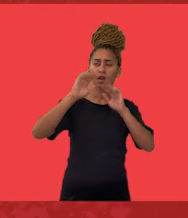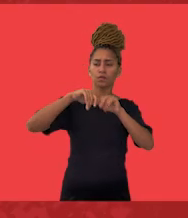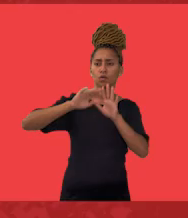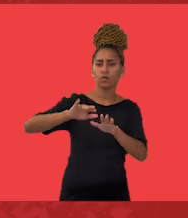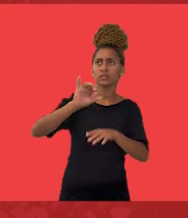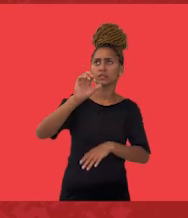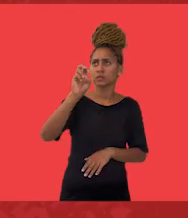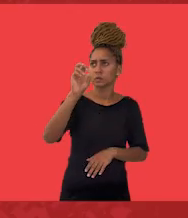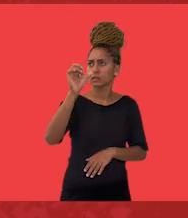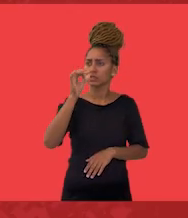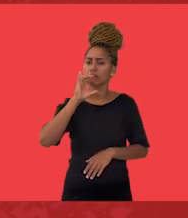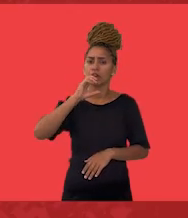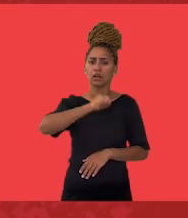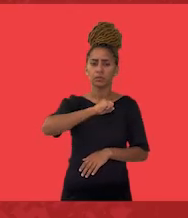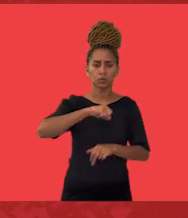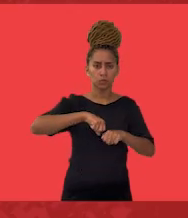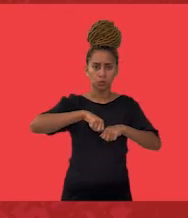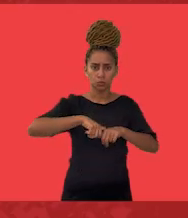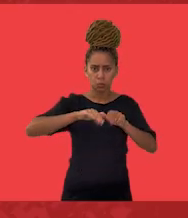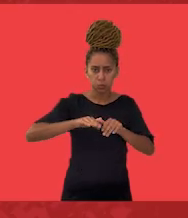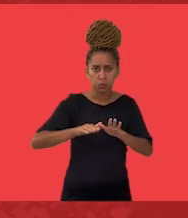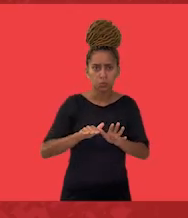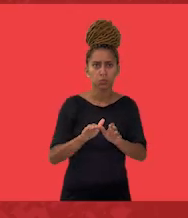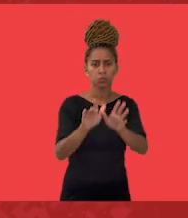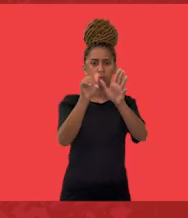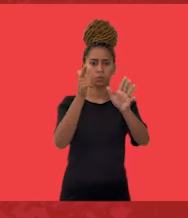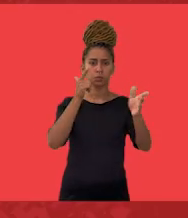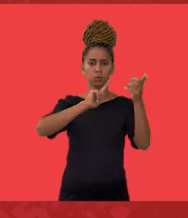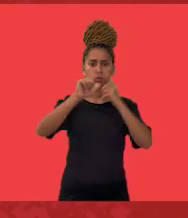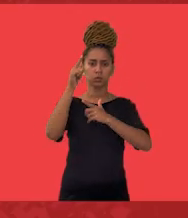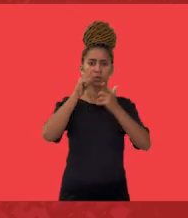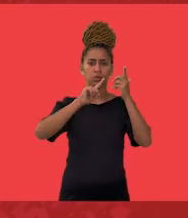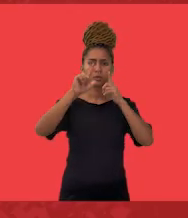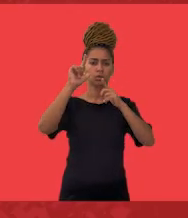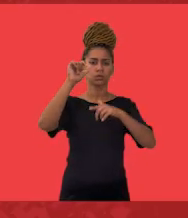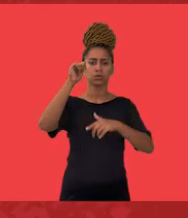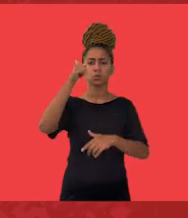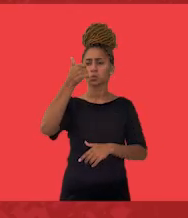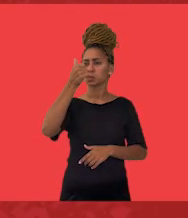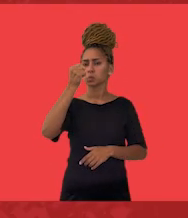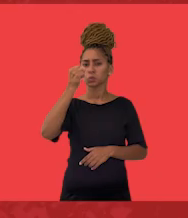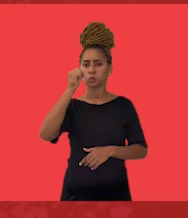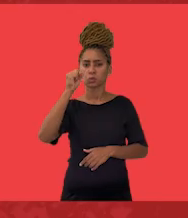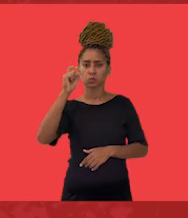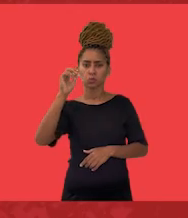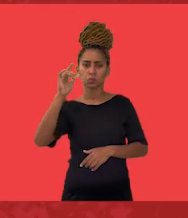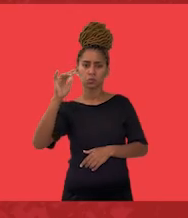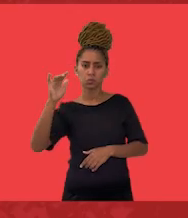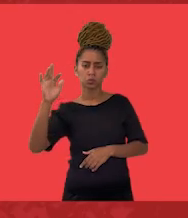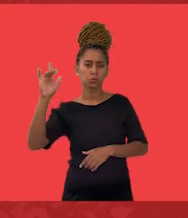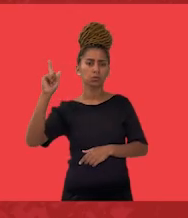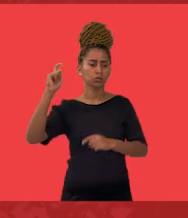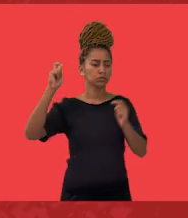Dramatize suas ideias. Penso que todas as minhas ideias são dramáticas. Essa mesmo, de